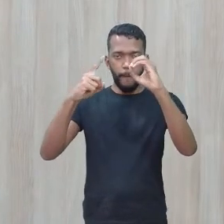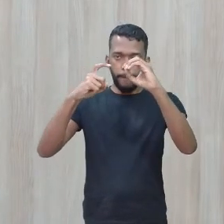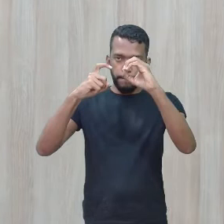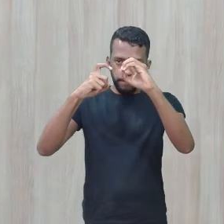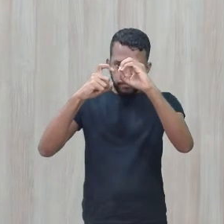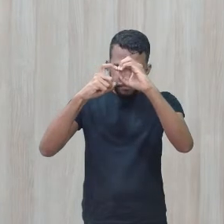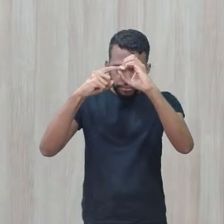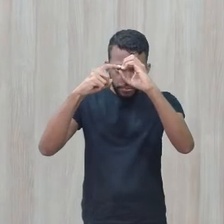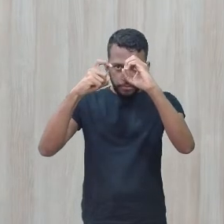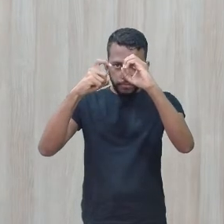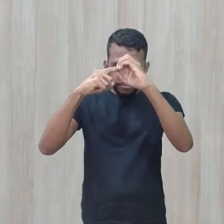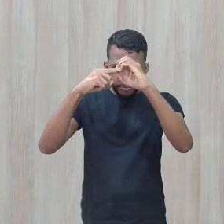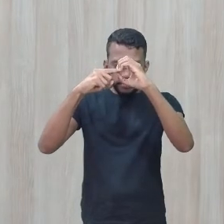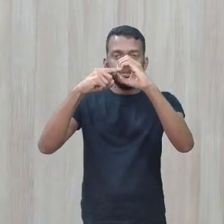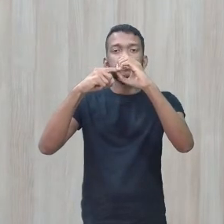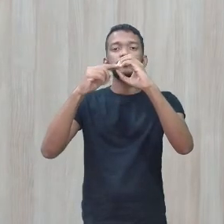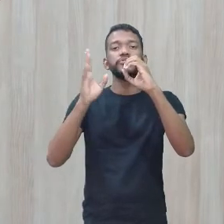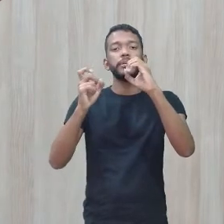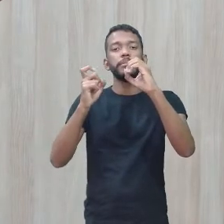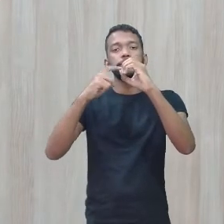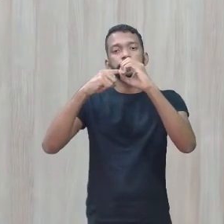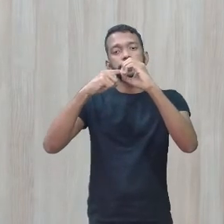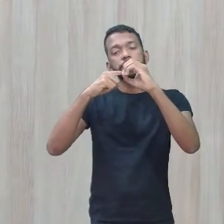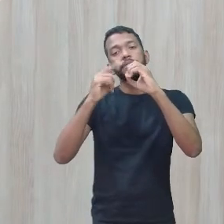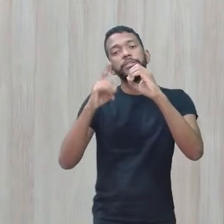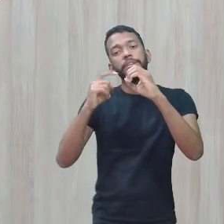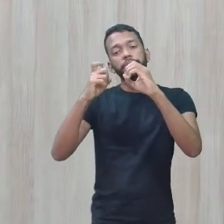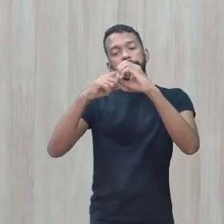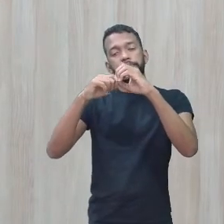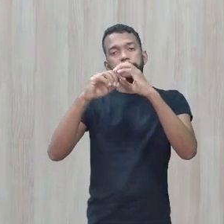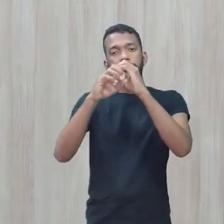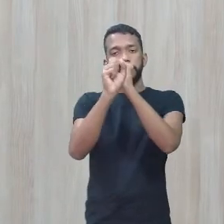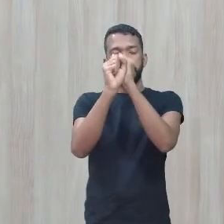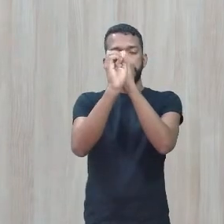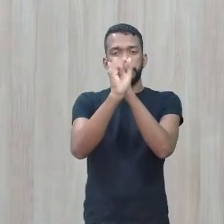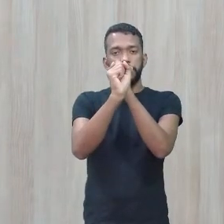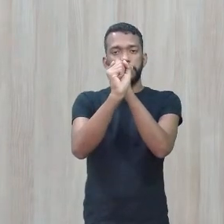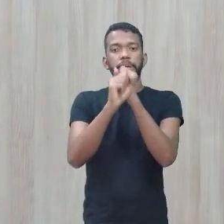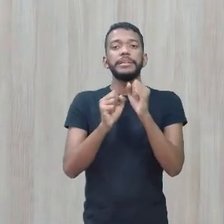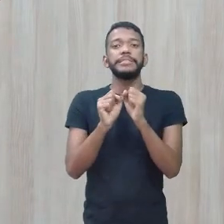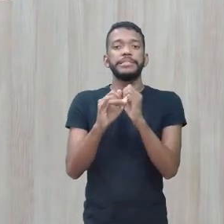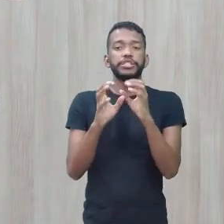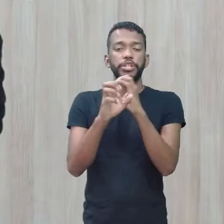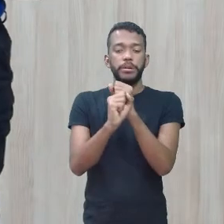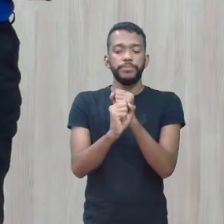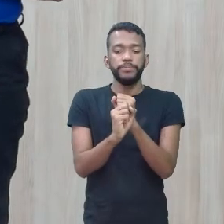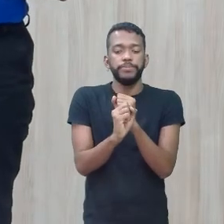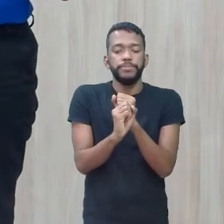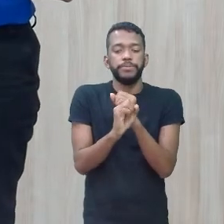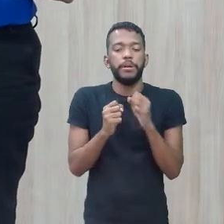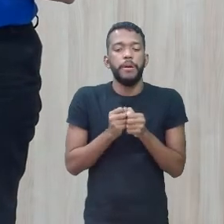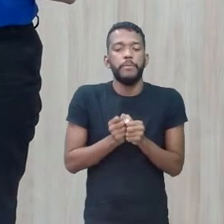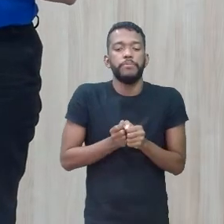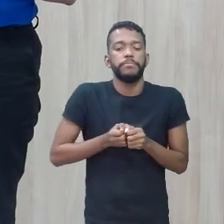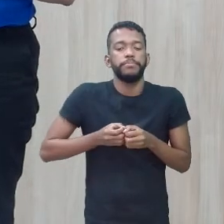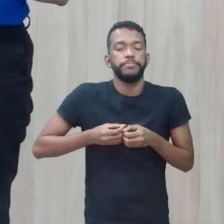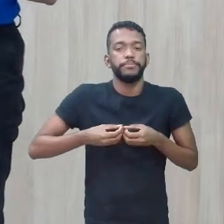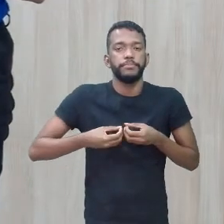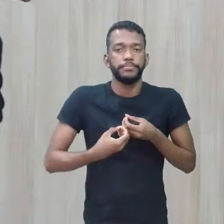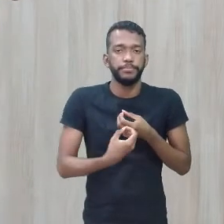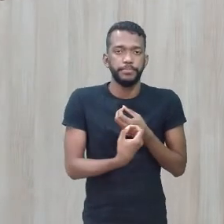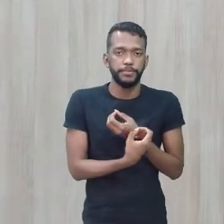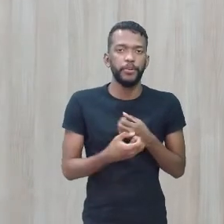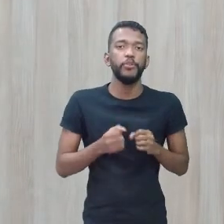zigoto, antes que ocorra a divisão celular. Porque quando ocorre a fecundação, é lançado